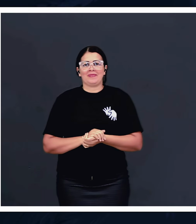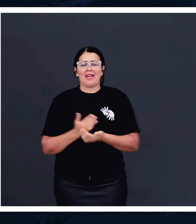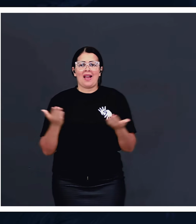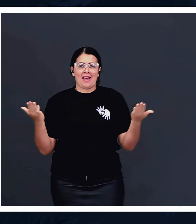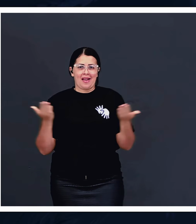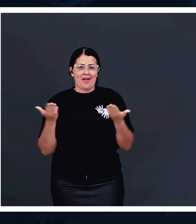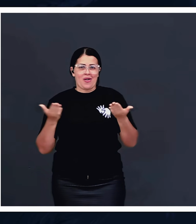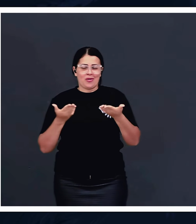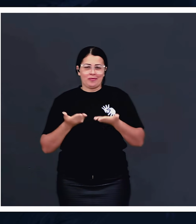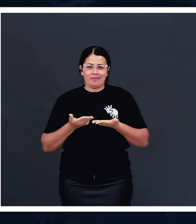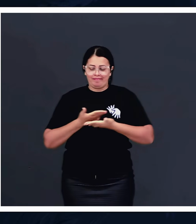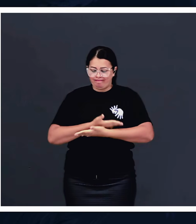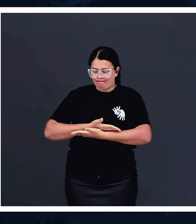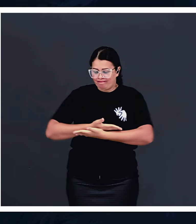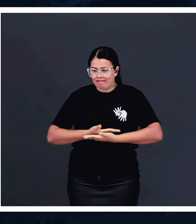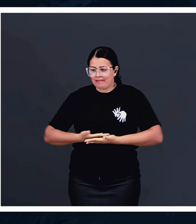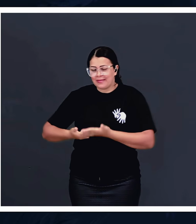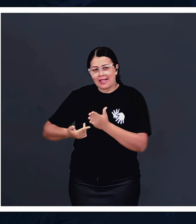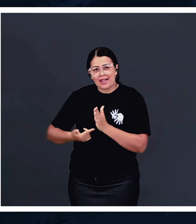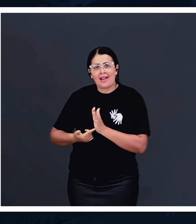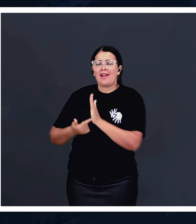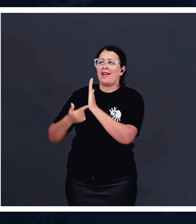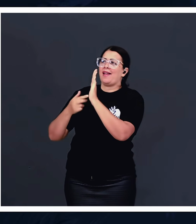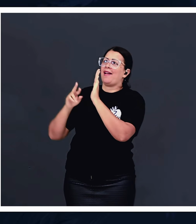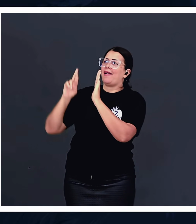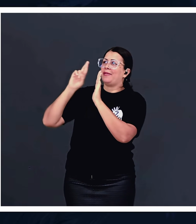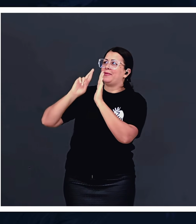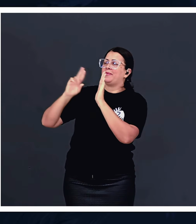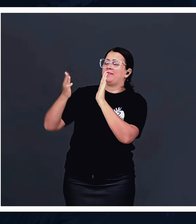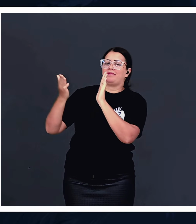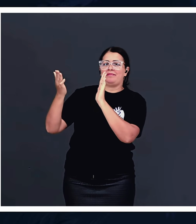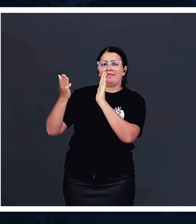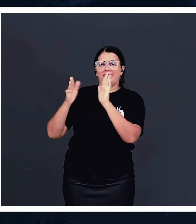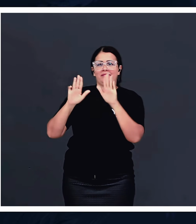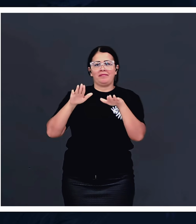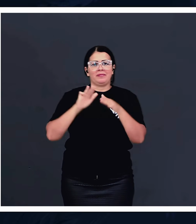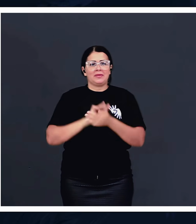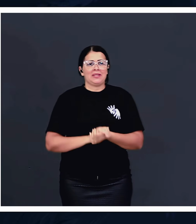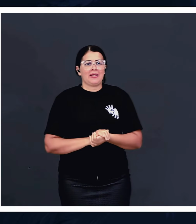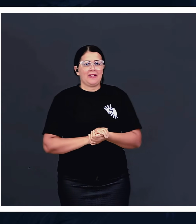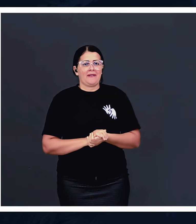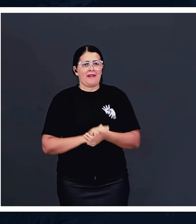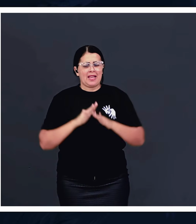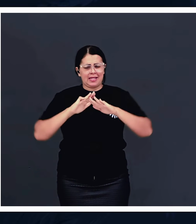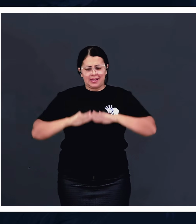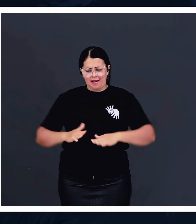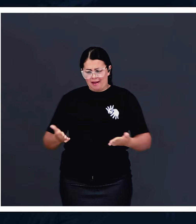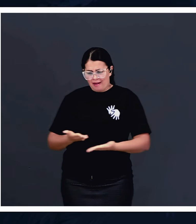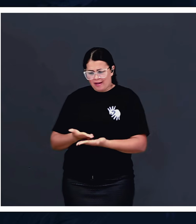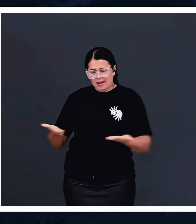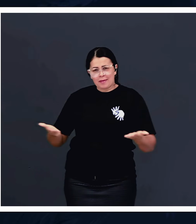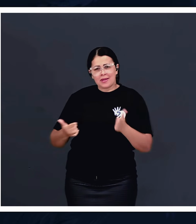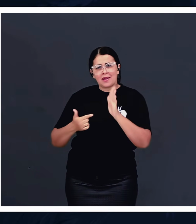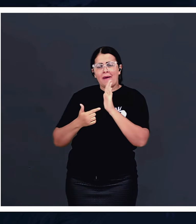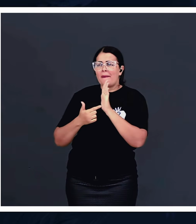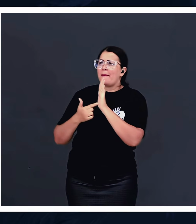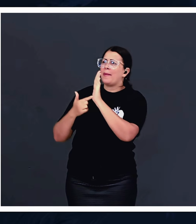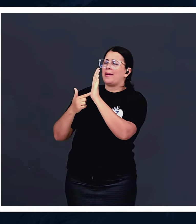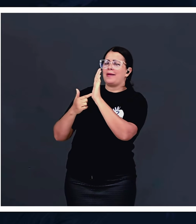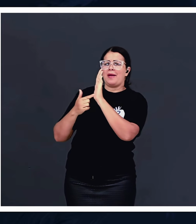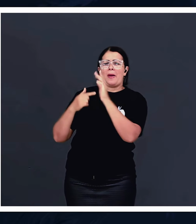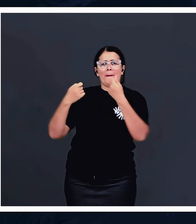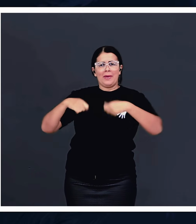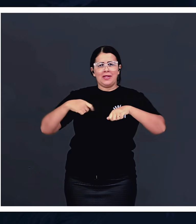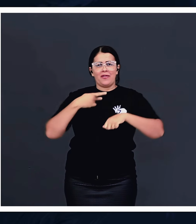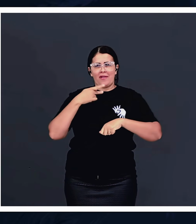sendo trazida pelos pais diante do altar. Gente, estar aqui para ser apresentada, eu preciso dizer isso